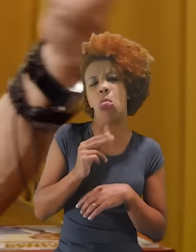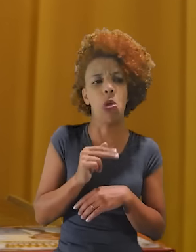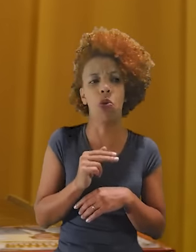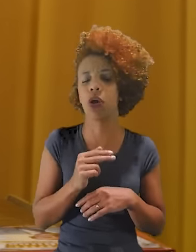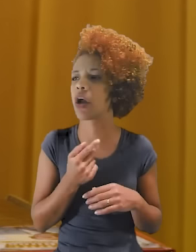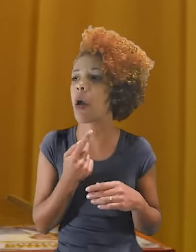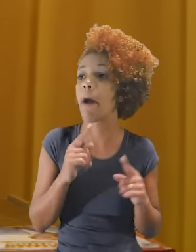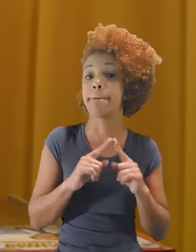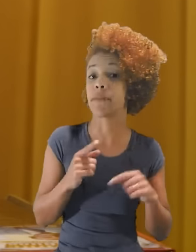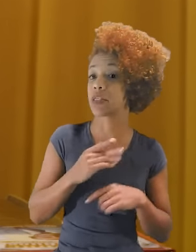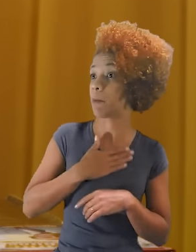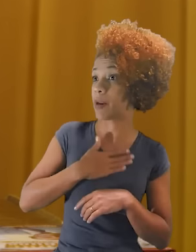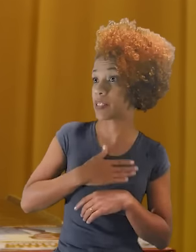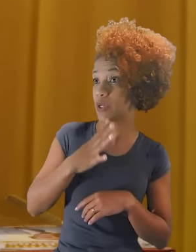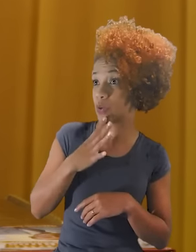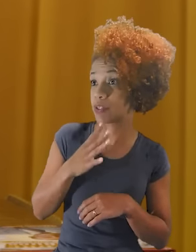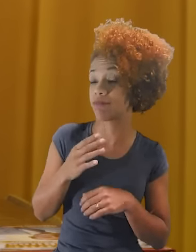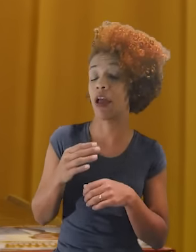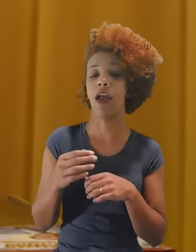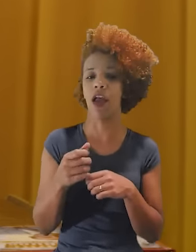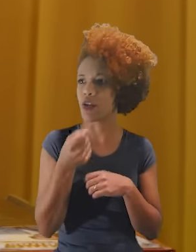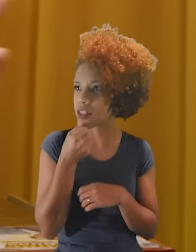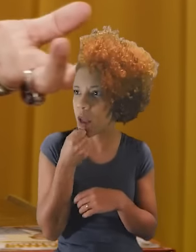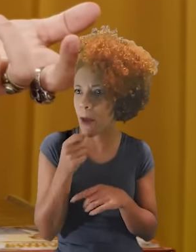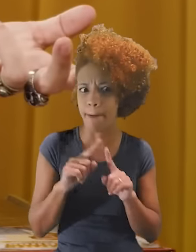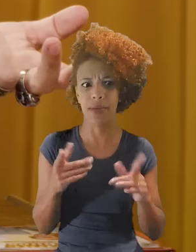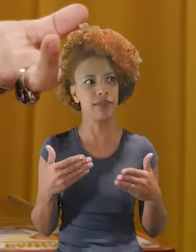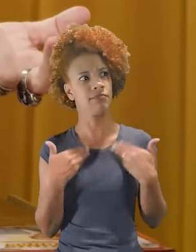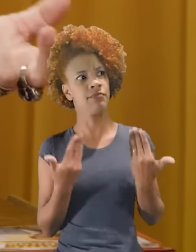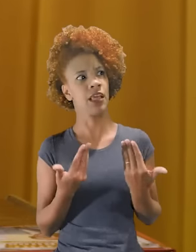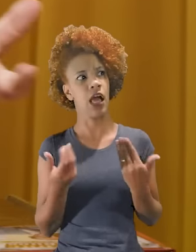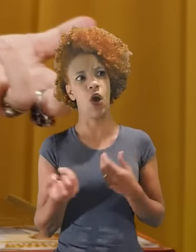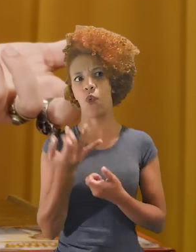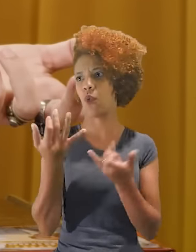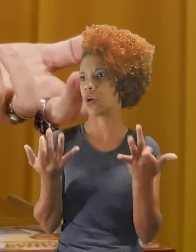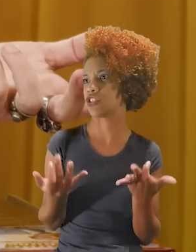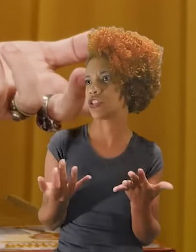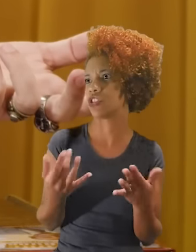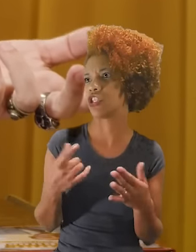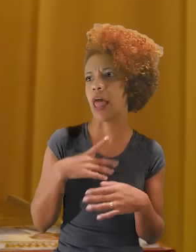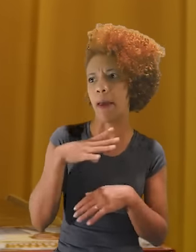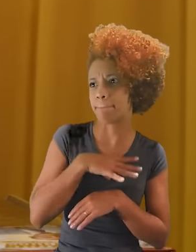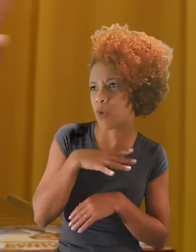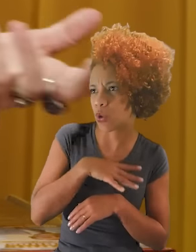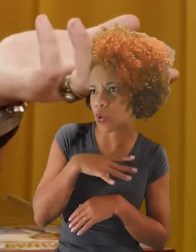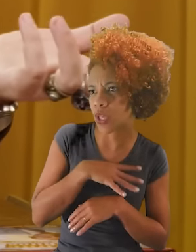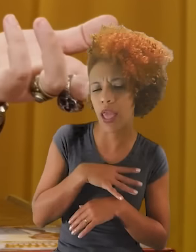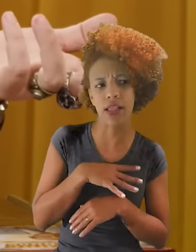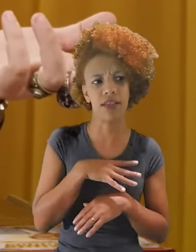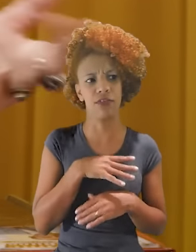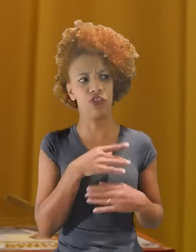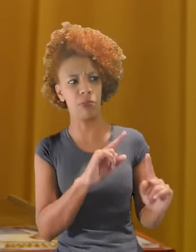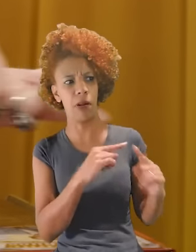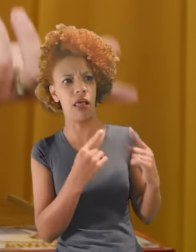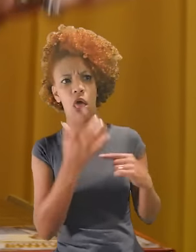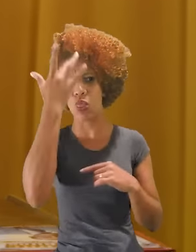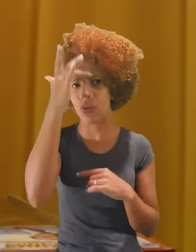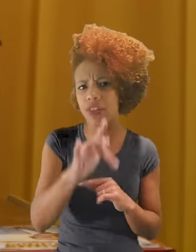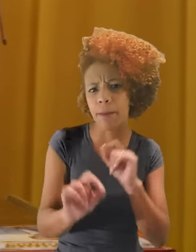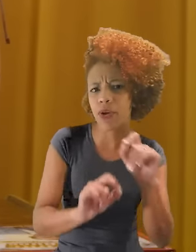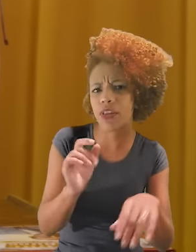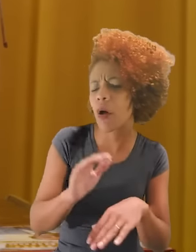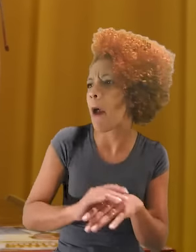ele já, eu já tive o prazer de entrevistar o Slash, cara. Ele já comentou isso, que, assim, às vezes ele se assusta a quantidade que vem de português, de, né, comentário em português, que ele não sabe o que estão falando,